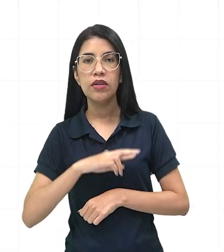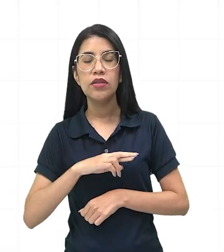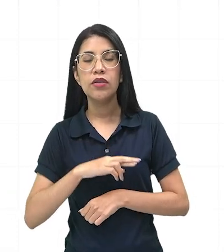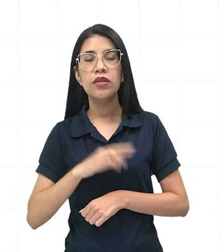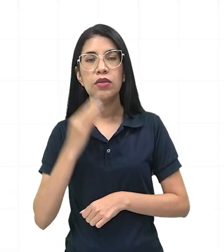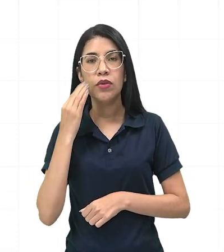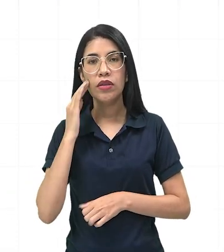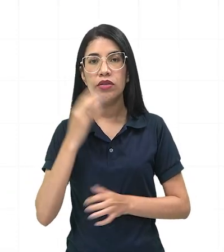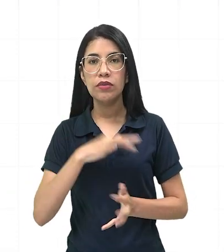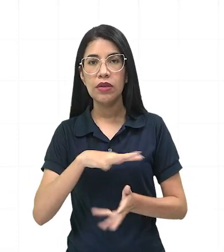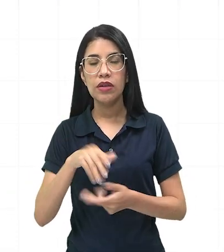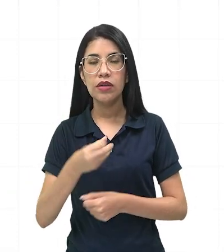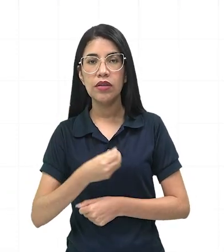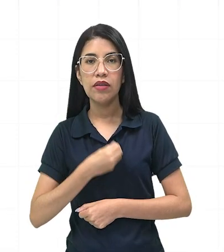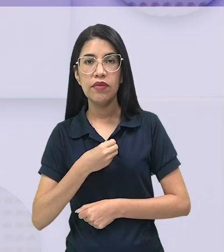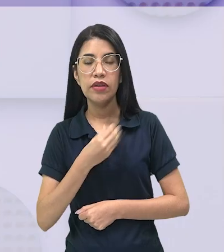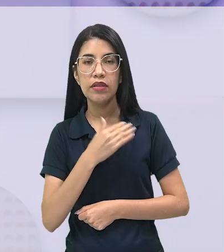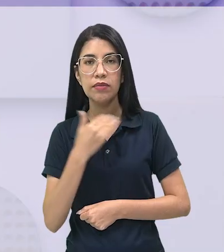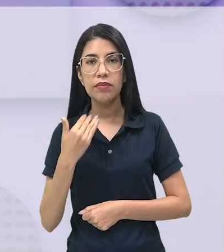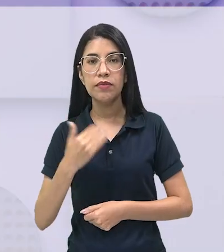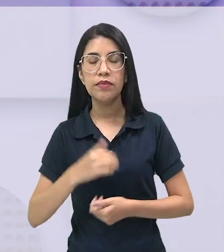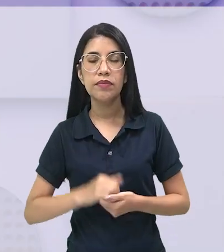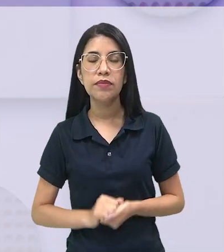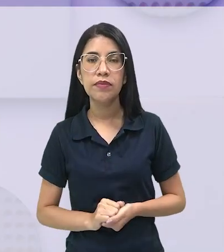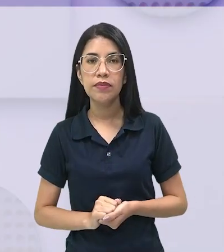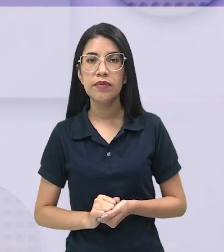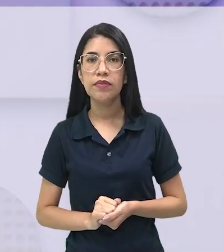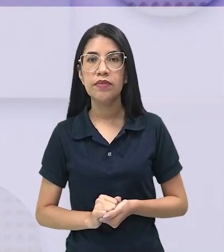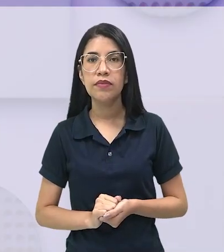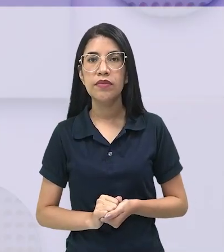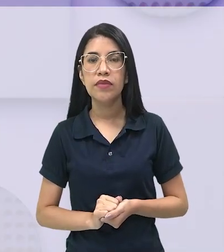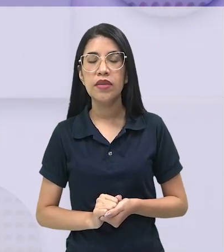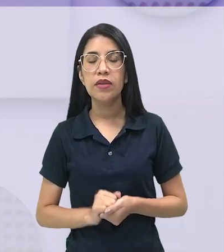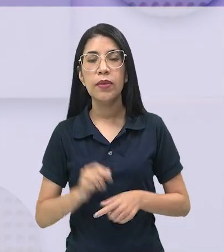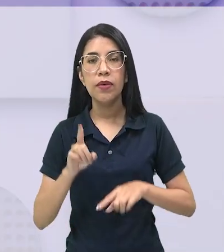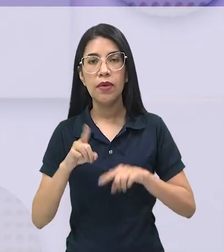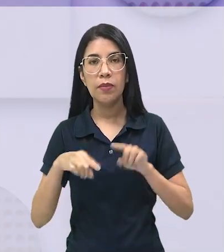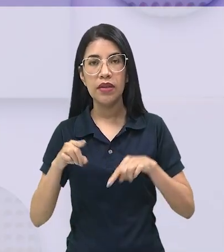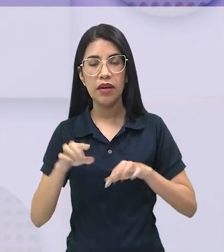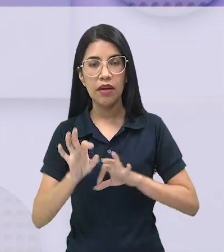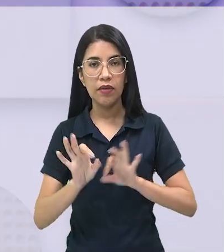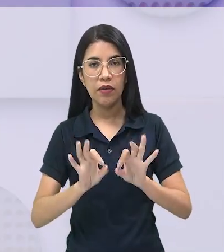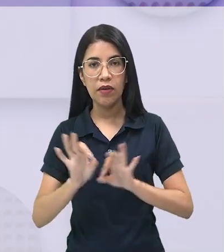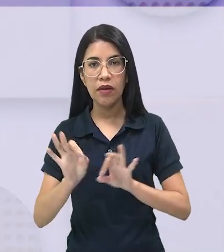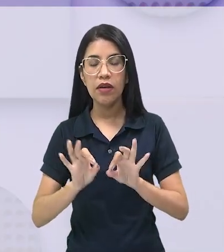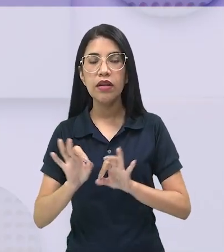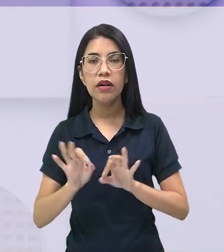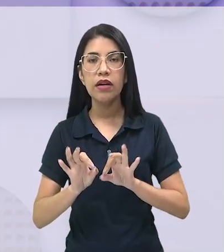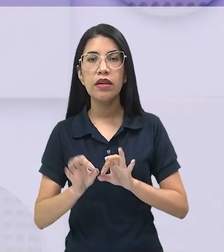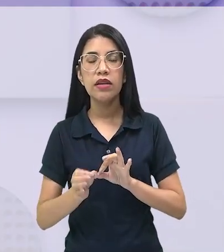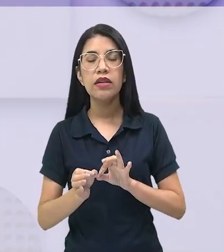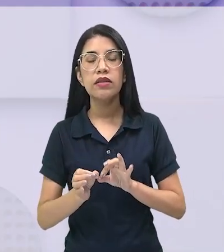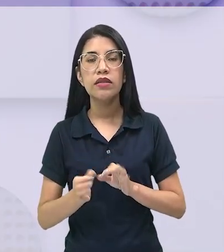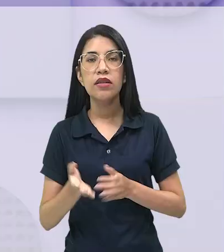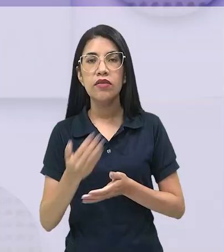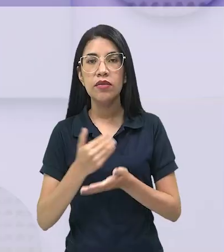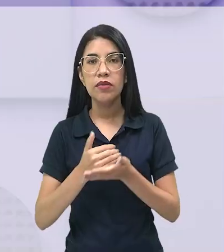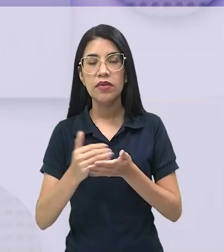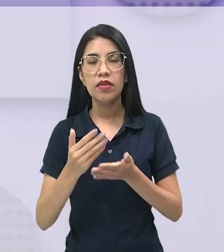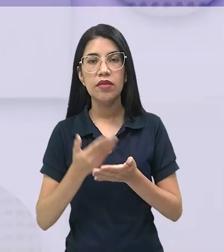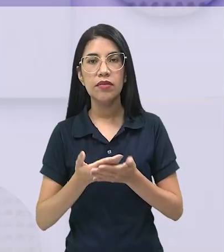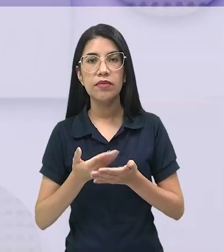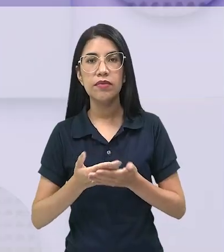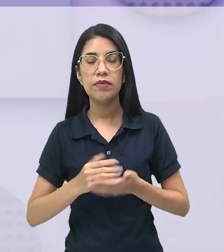mundo, vida e morte. Então, pega lá a caneta, papel, o lápis e